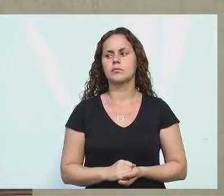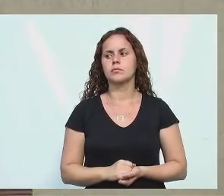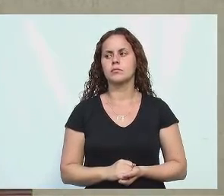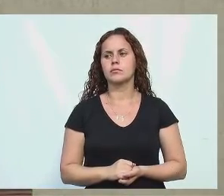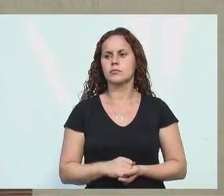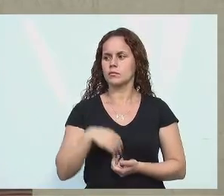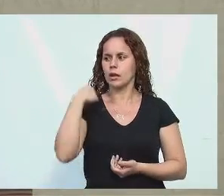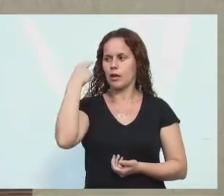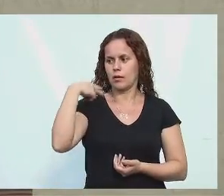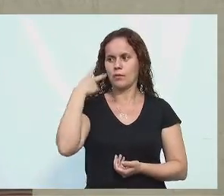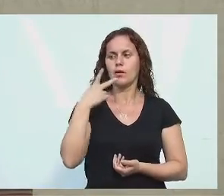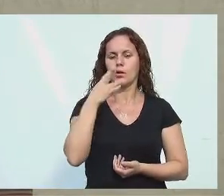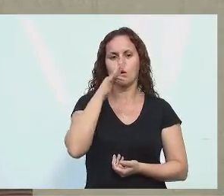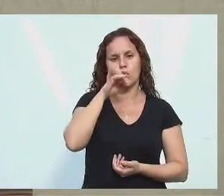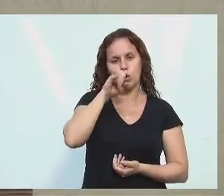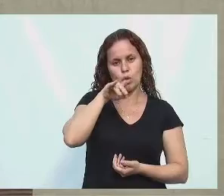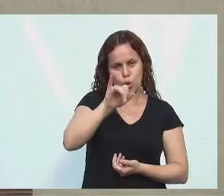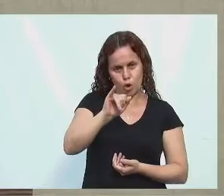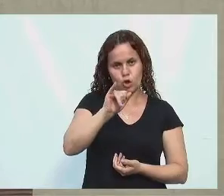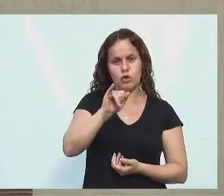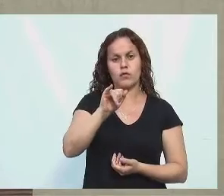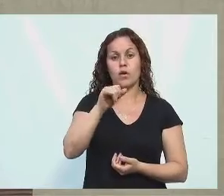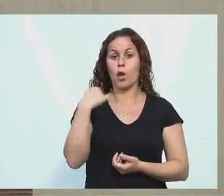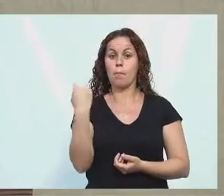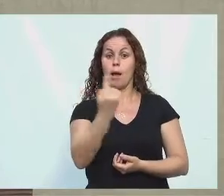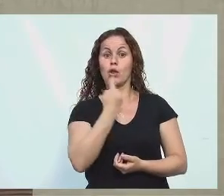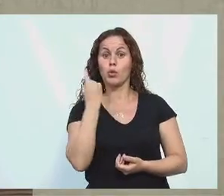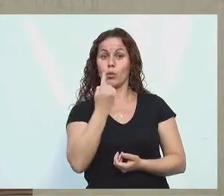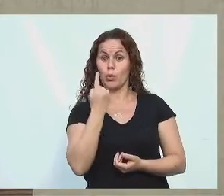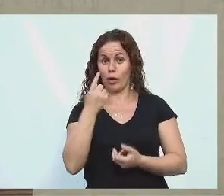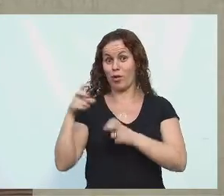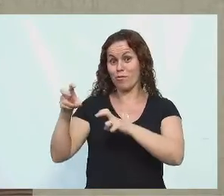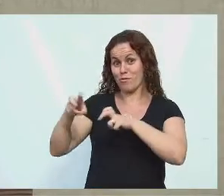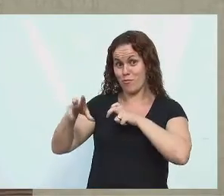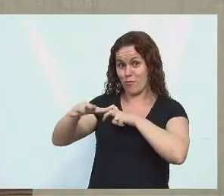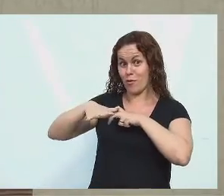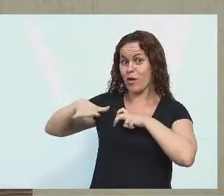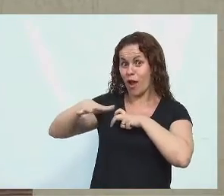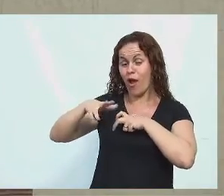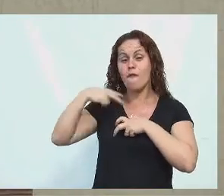O vereador Totti falou da patrulha rural. O vereador Totti,